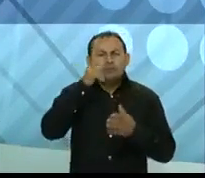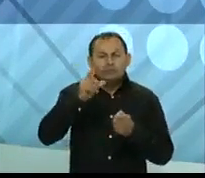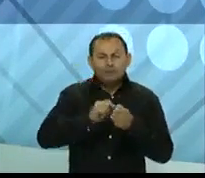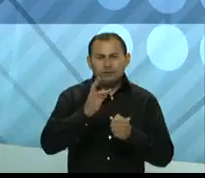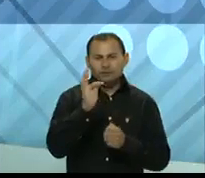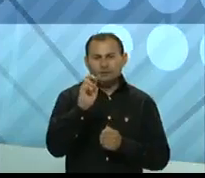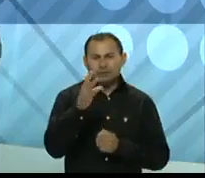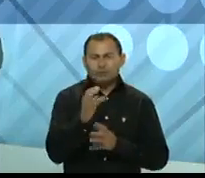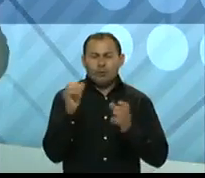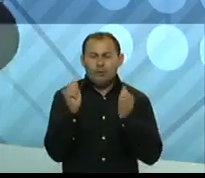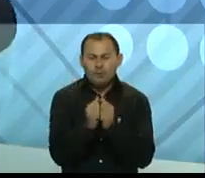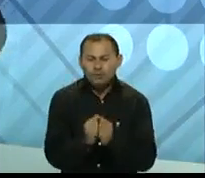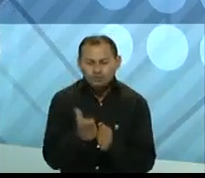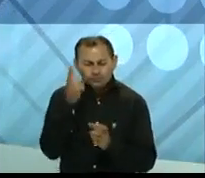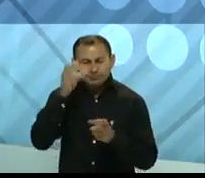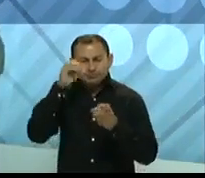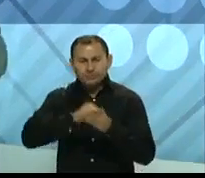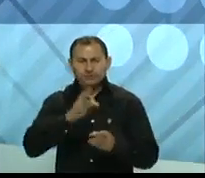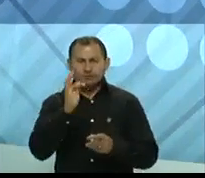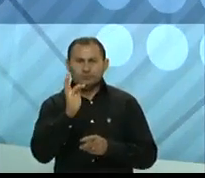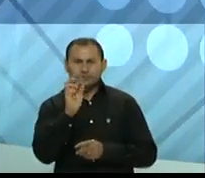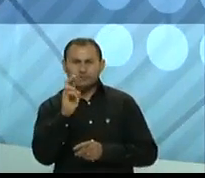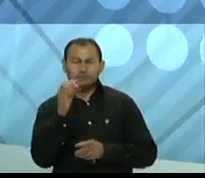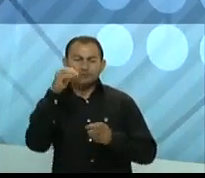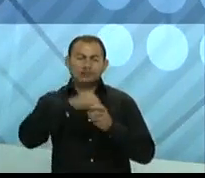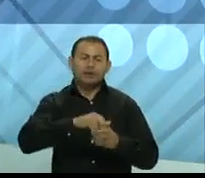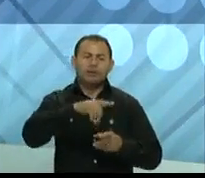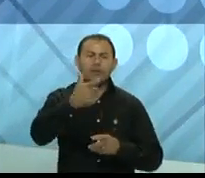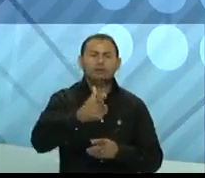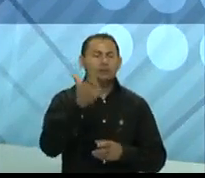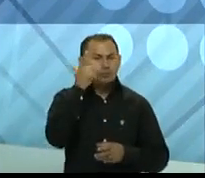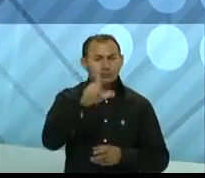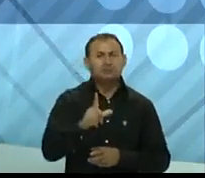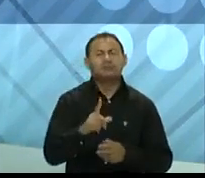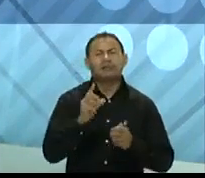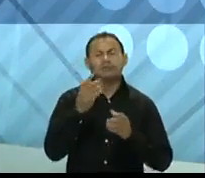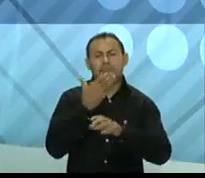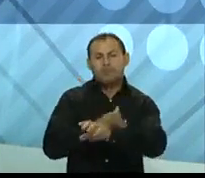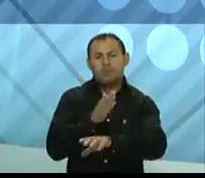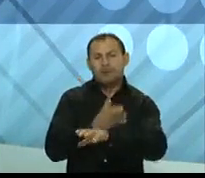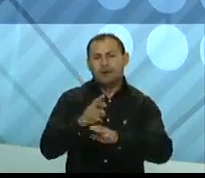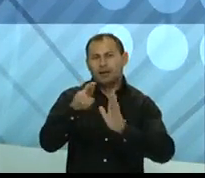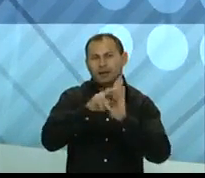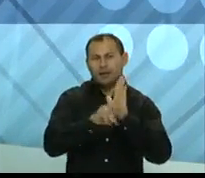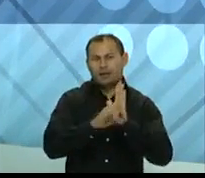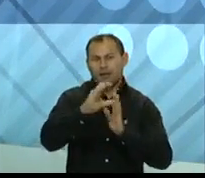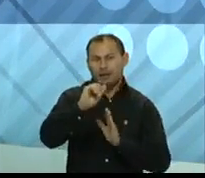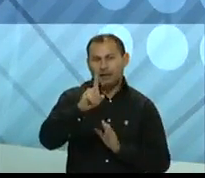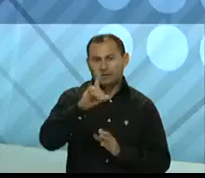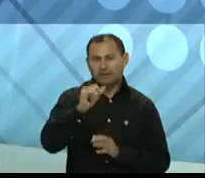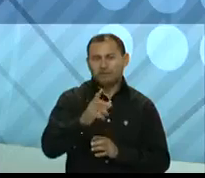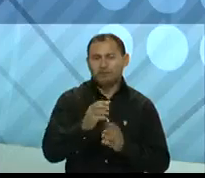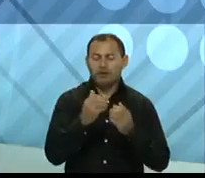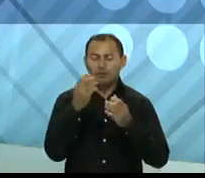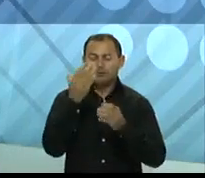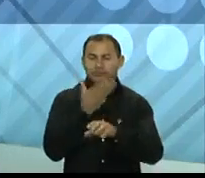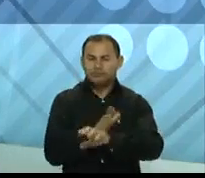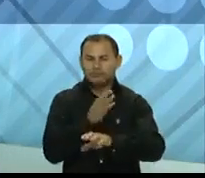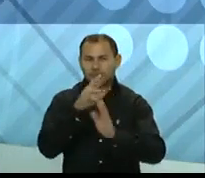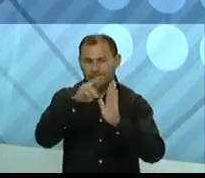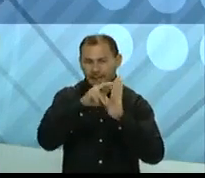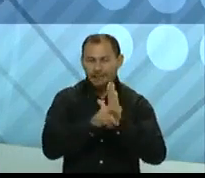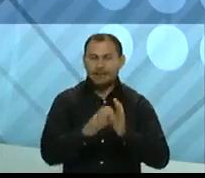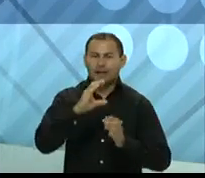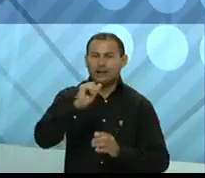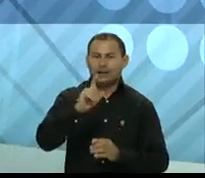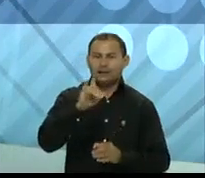função composta? Consigo colocar uma função dentro da outra? Se eu consigo, eu tenho que aplicar a regra da cadeia. Se eu vou aplicar a regra da cadeia,